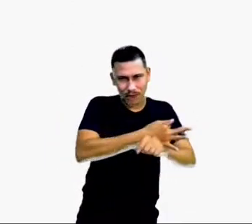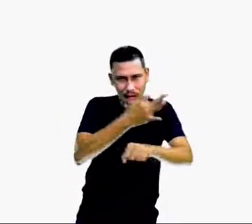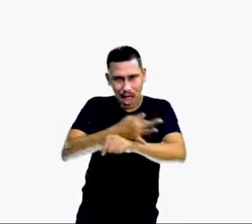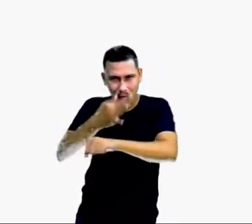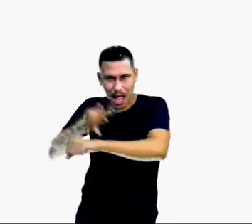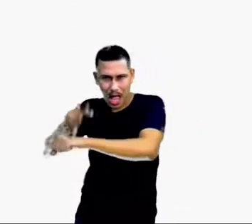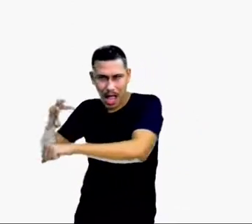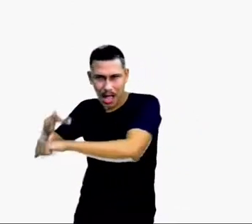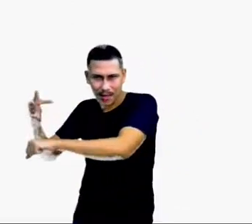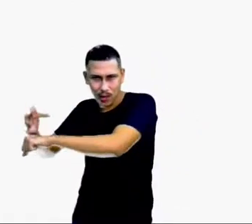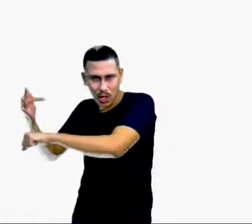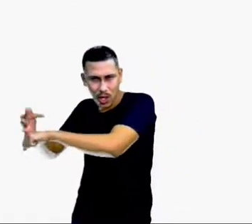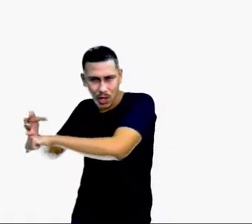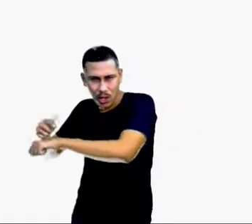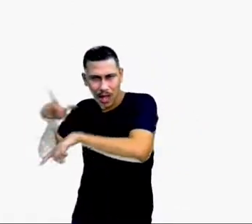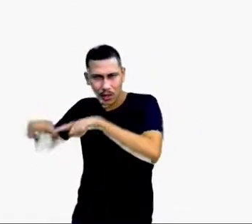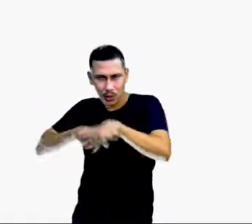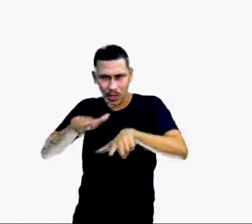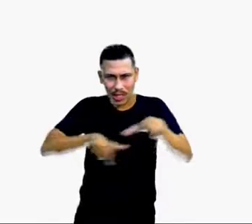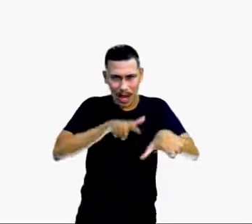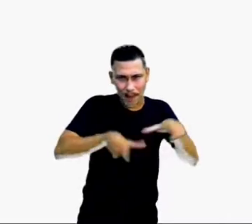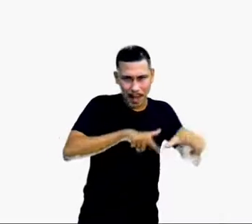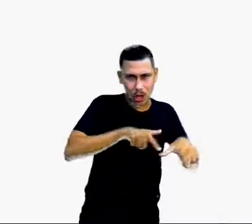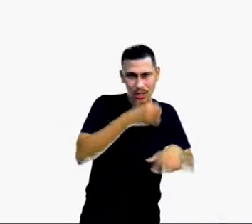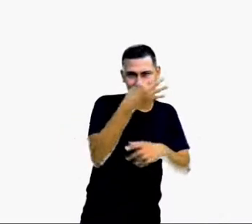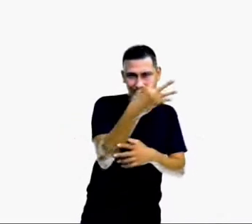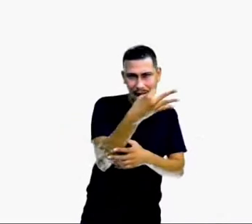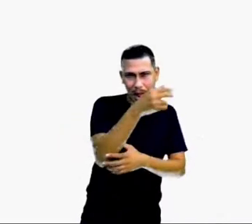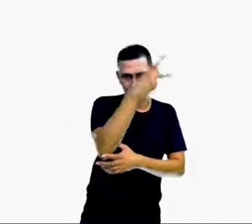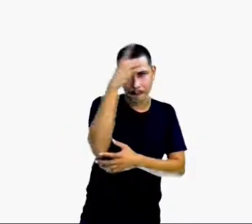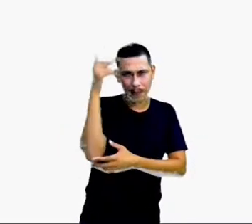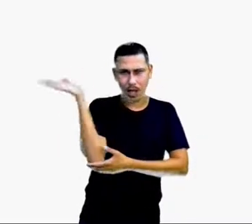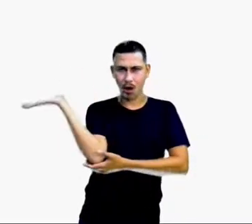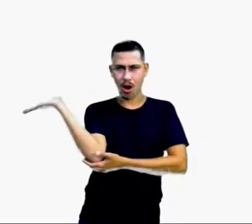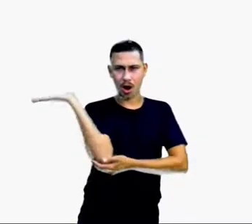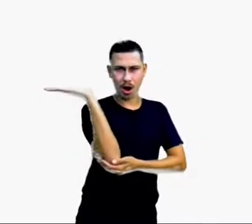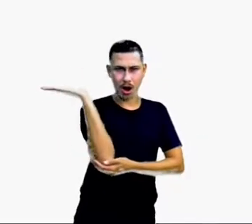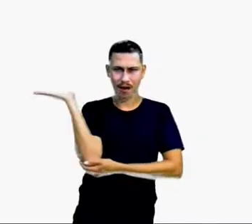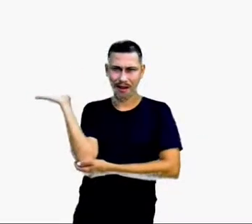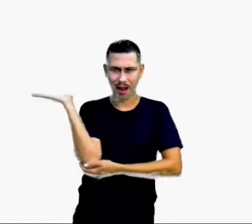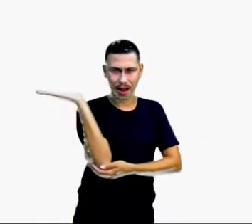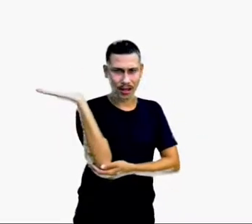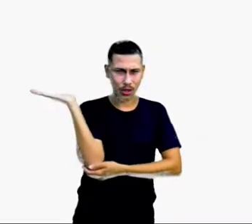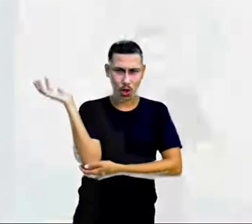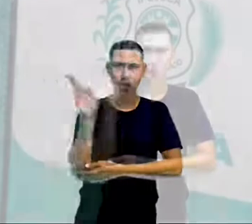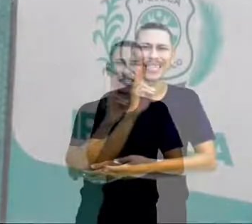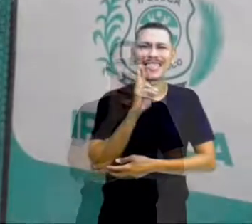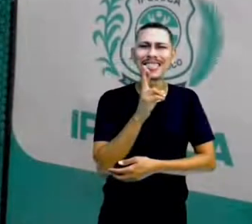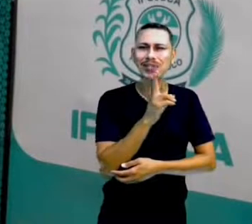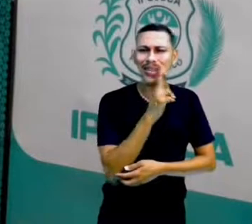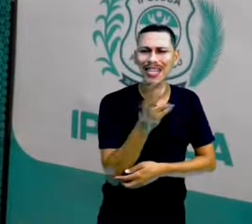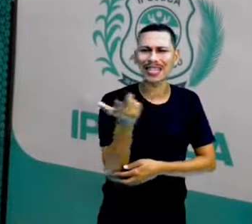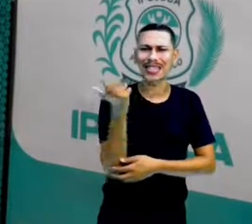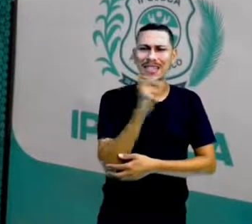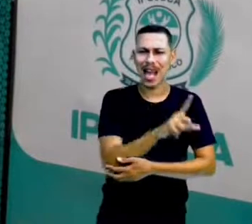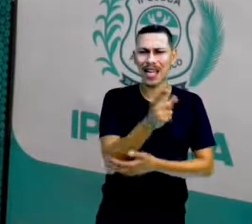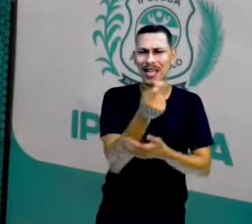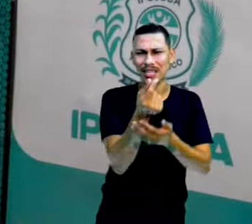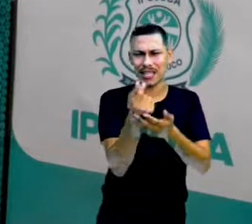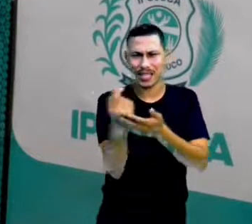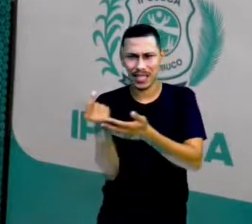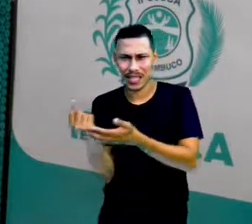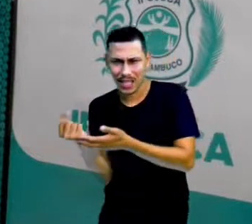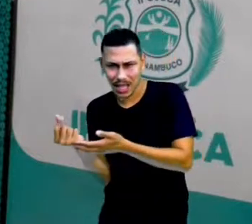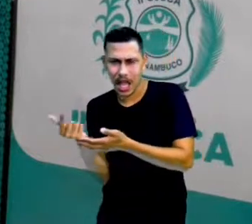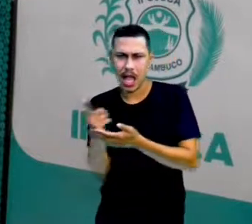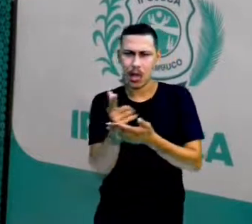por mês entre 3 garçons de um restaurante. Então eles vão ganhar essa gratificação de acordo com